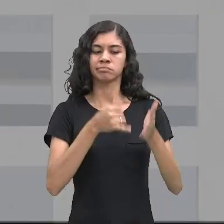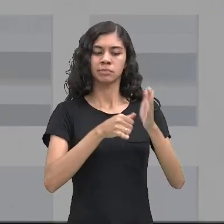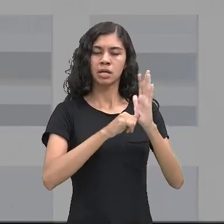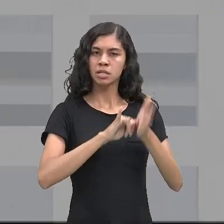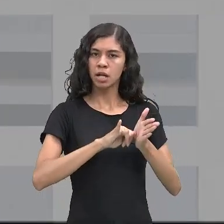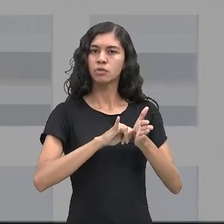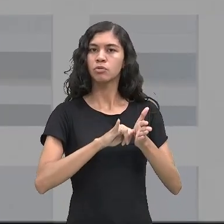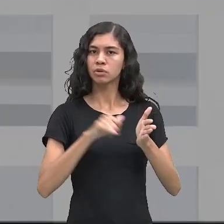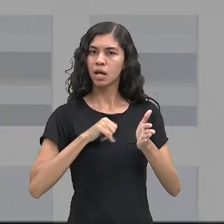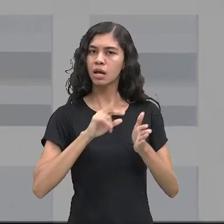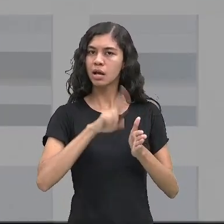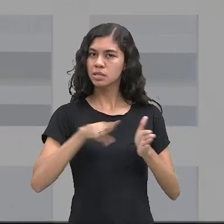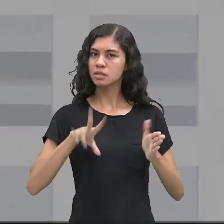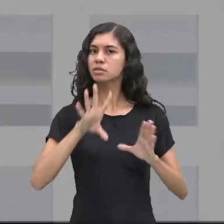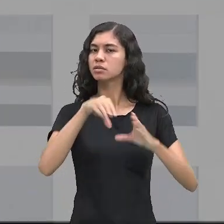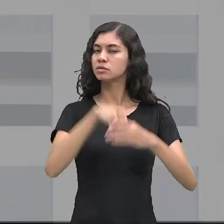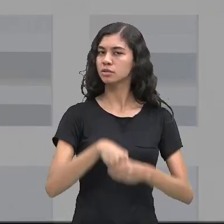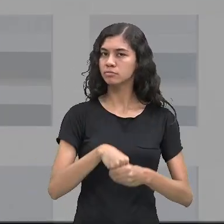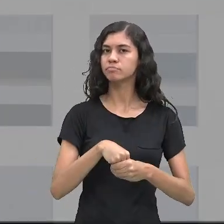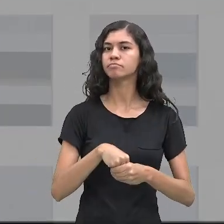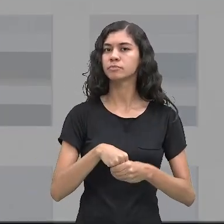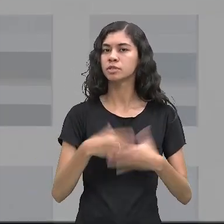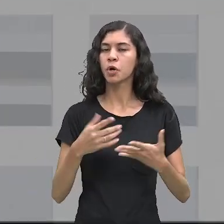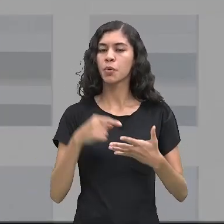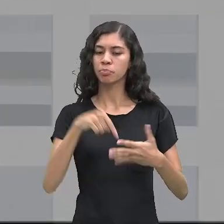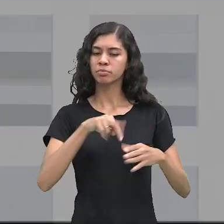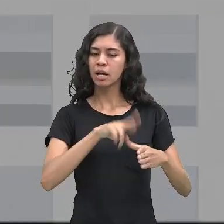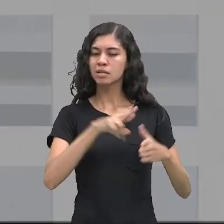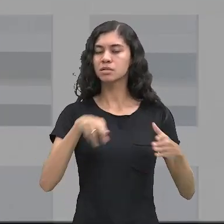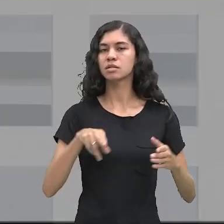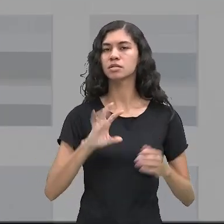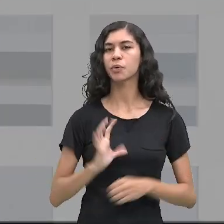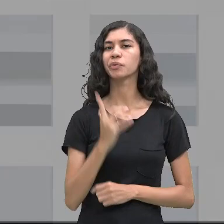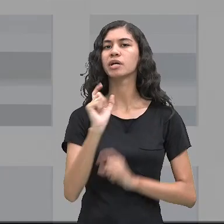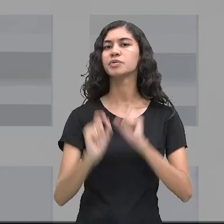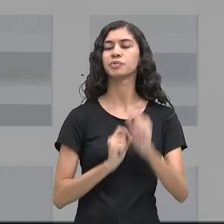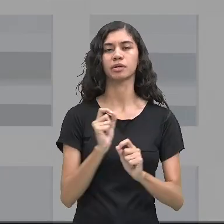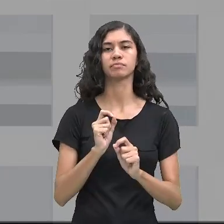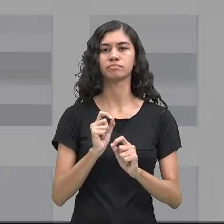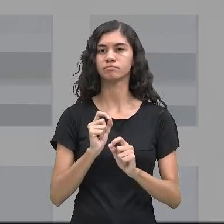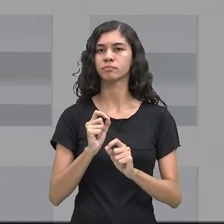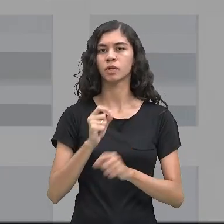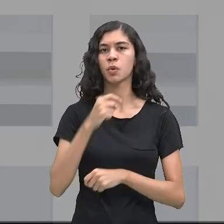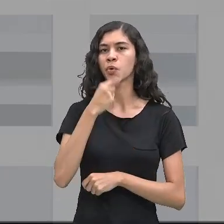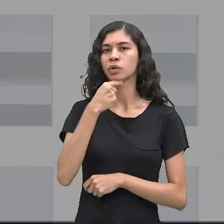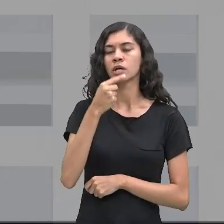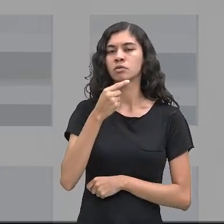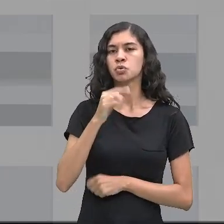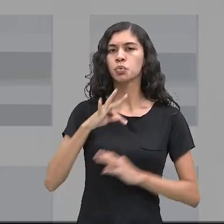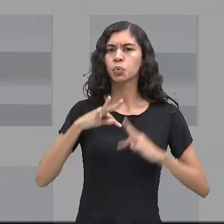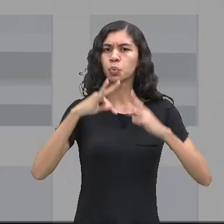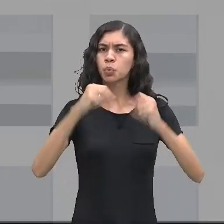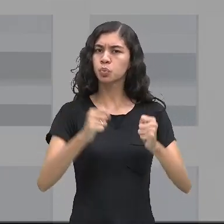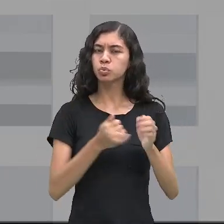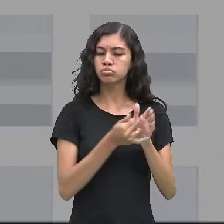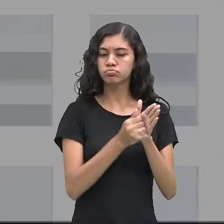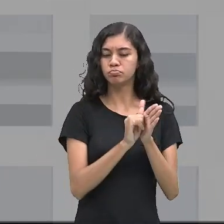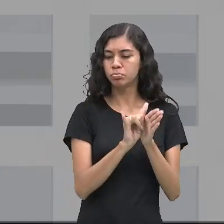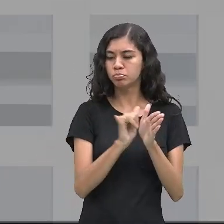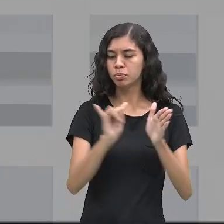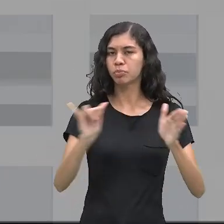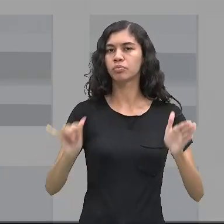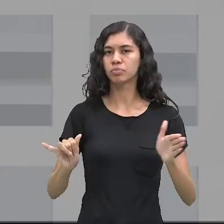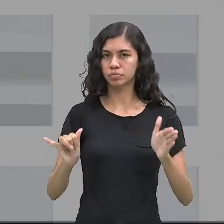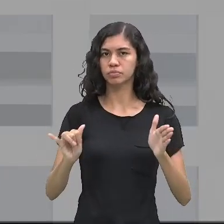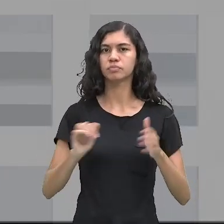uma resistência interna, não é? E devido a essa resistência interna, não é toda a energia produzida que vai ser lançada